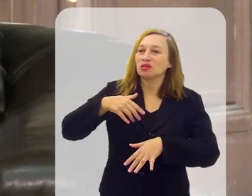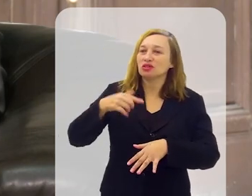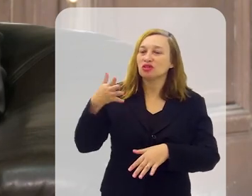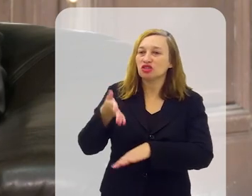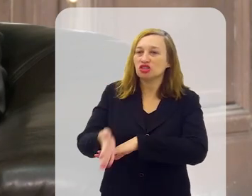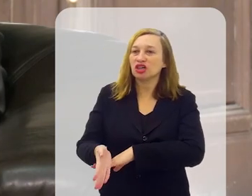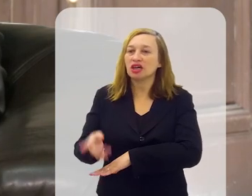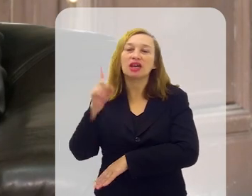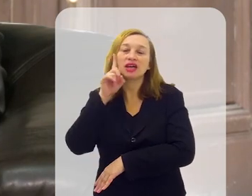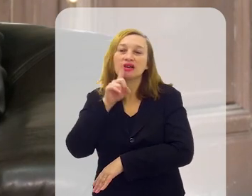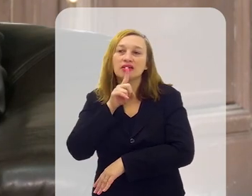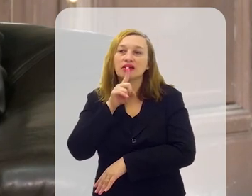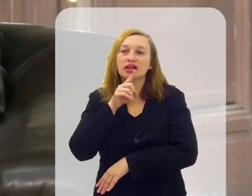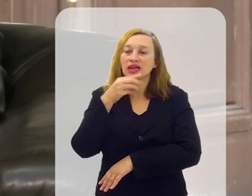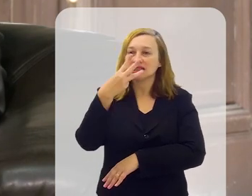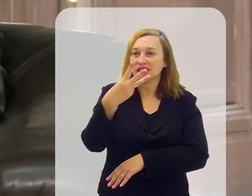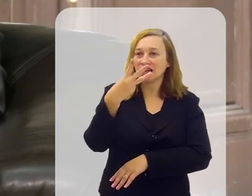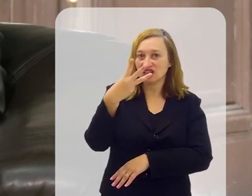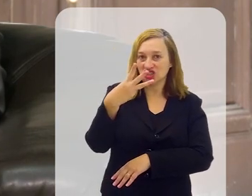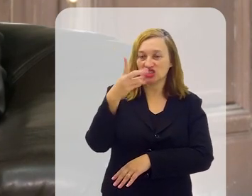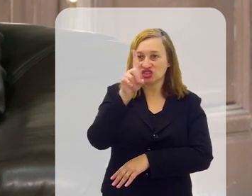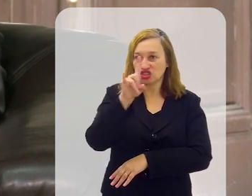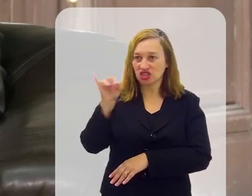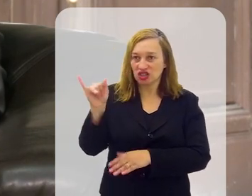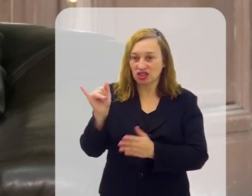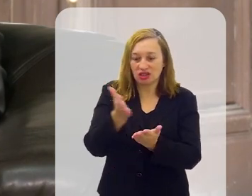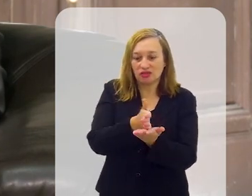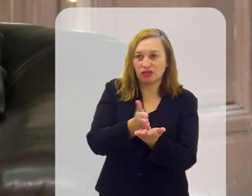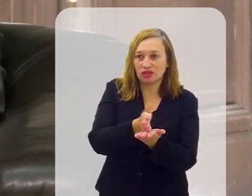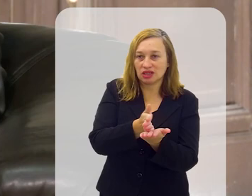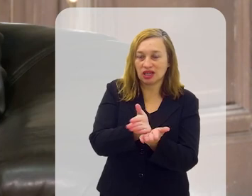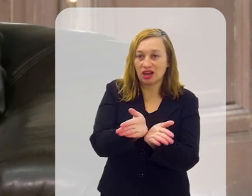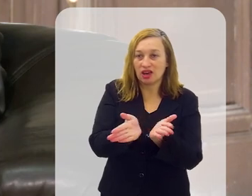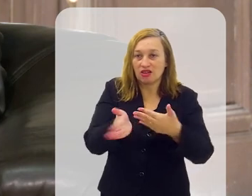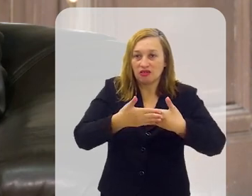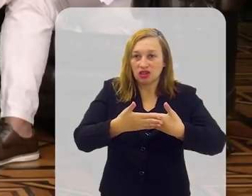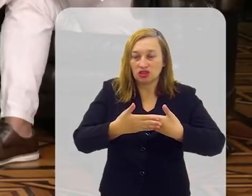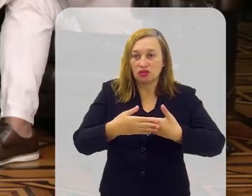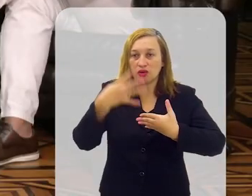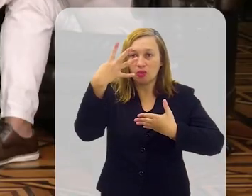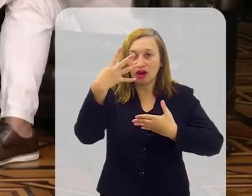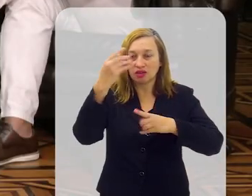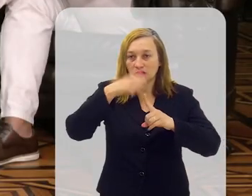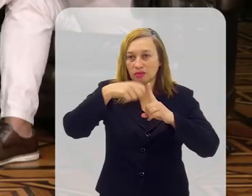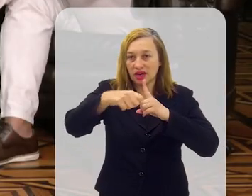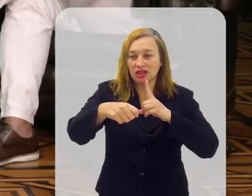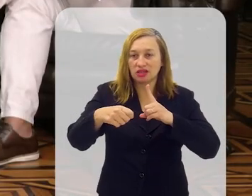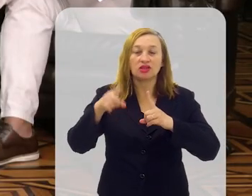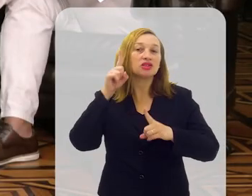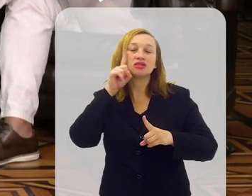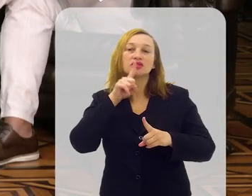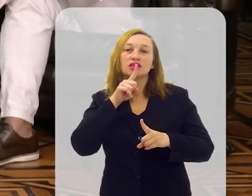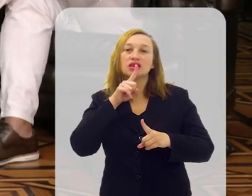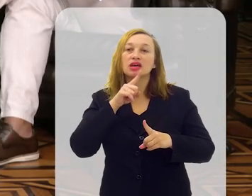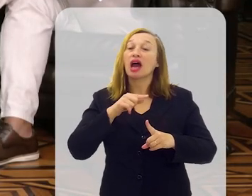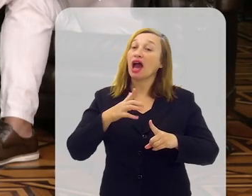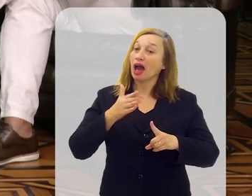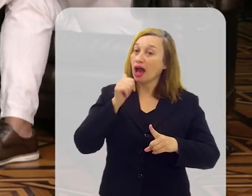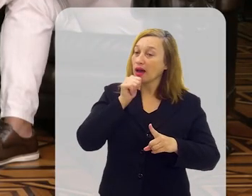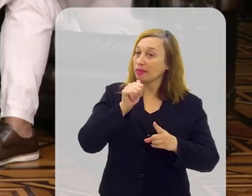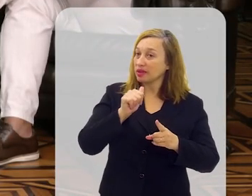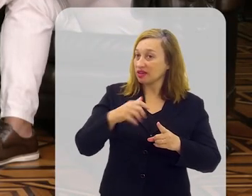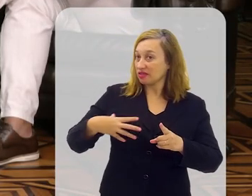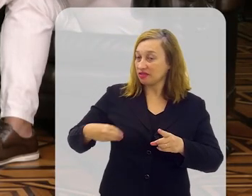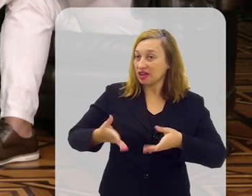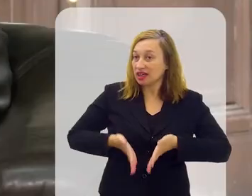Quando eu desci na América, 3 dias depois, a fronteira fechou. Fiquei 4 meses nos Estados Unidos. Meu Deus! Minha filha nasceu no Advent Health in